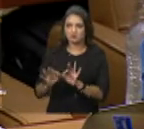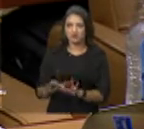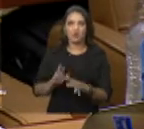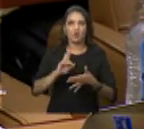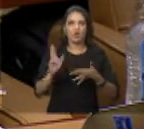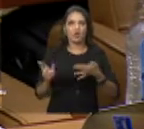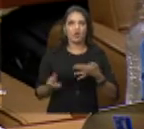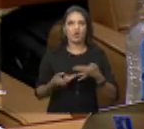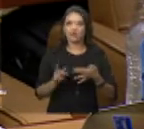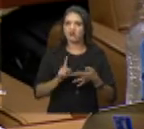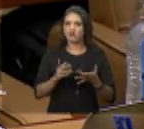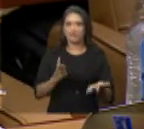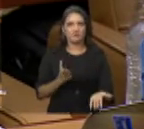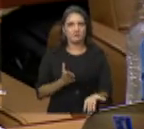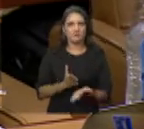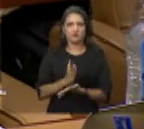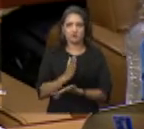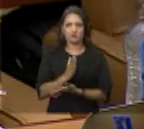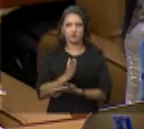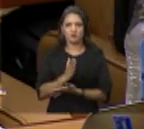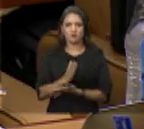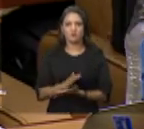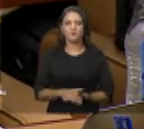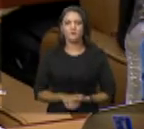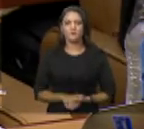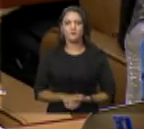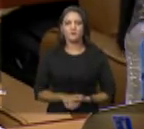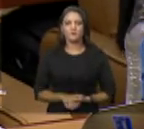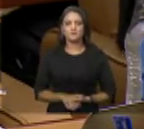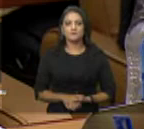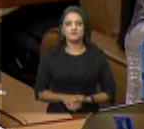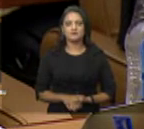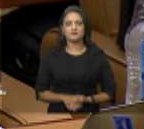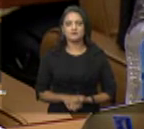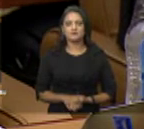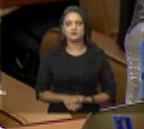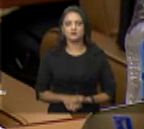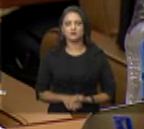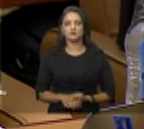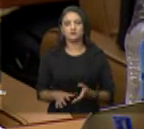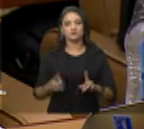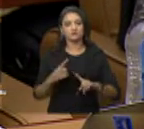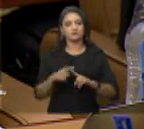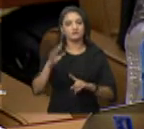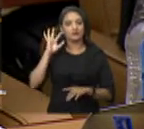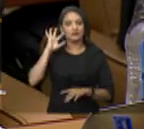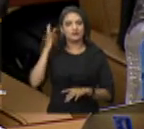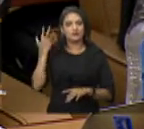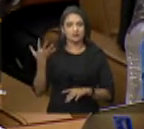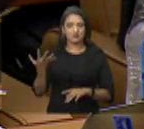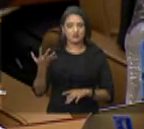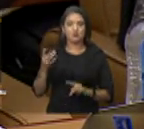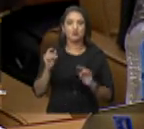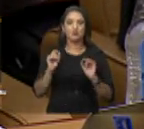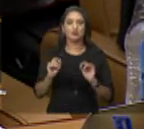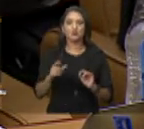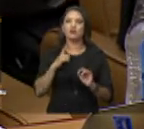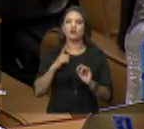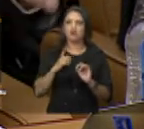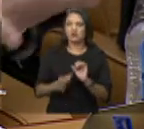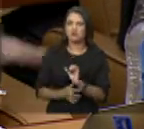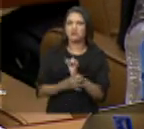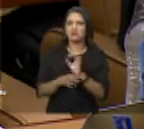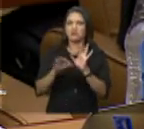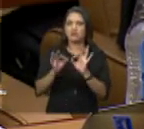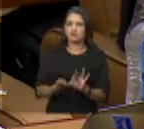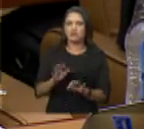ao recurso extraordinário do Município de Criciúma porque a decisão de origem assegurou a matrícula de uma criança